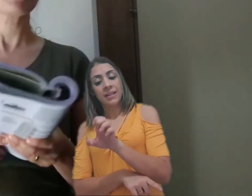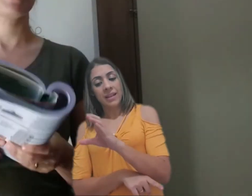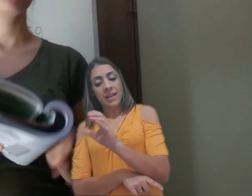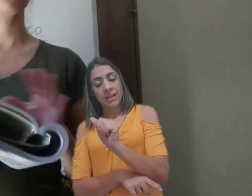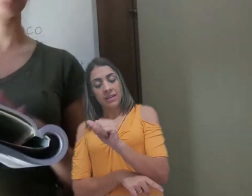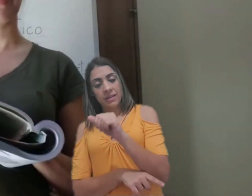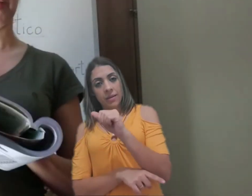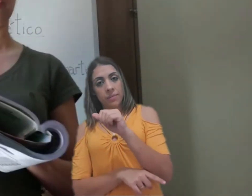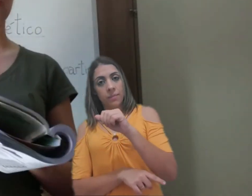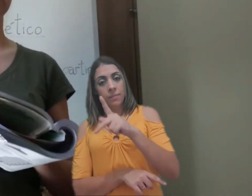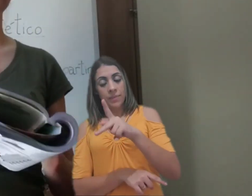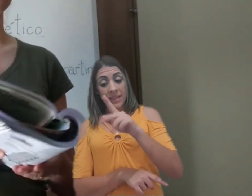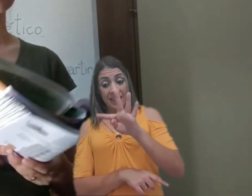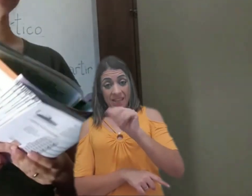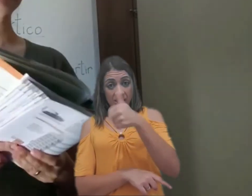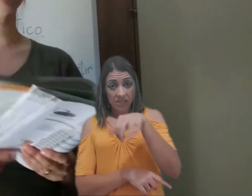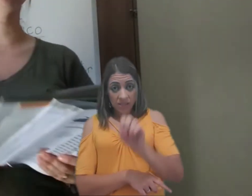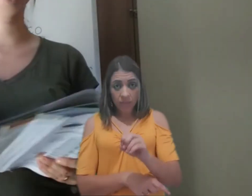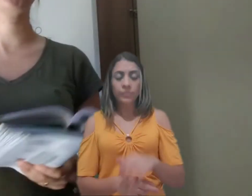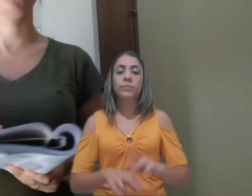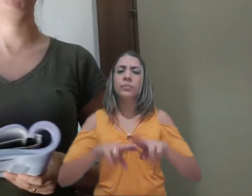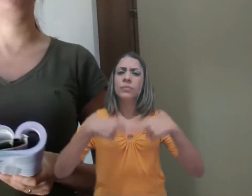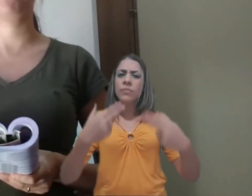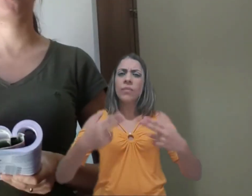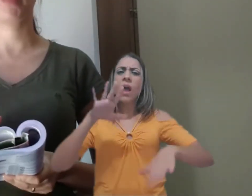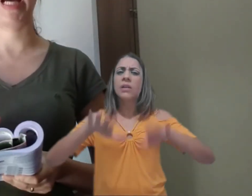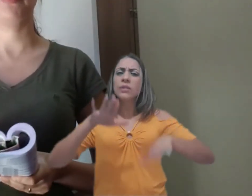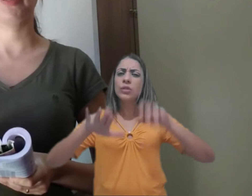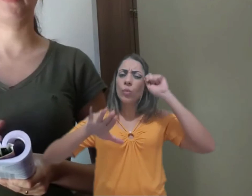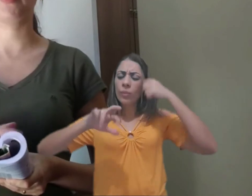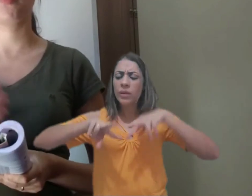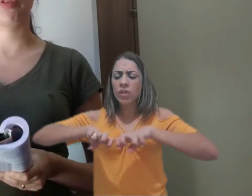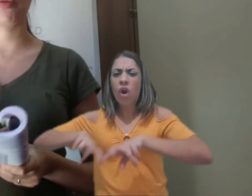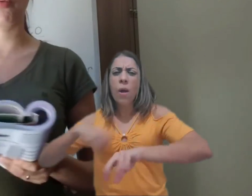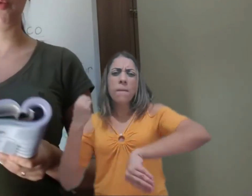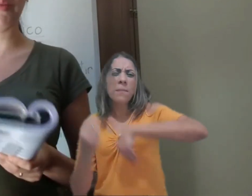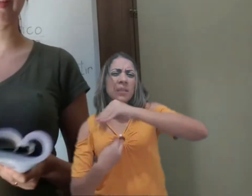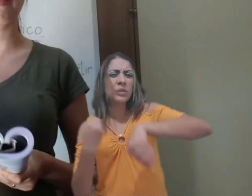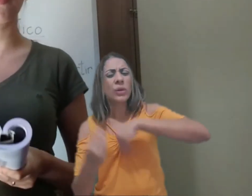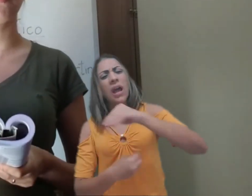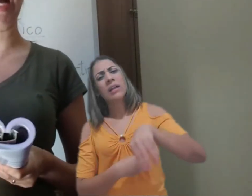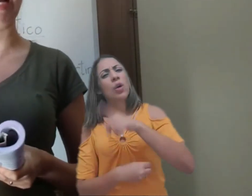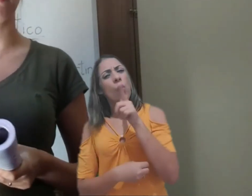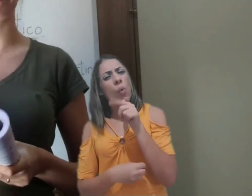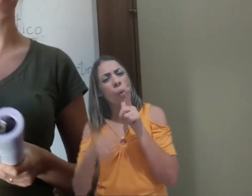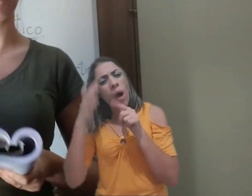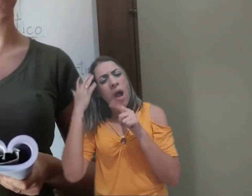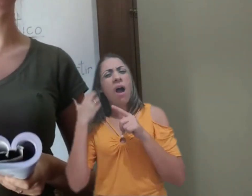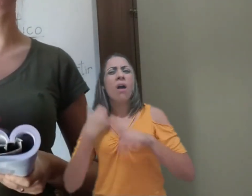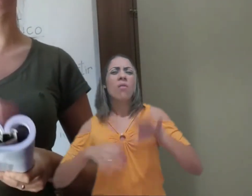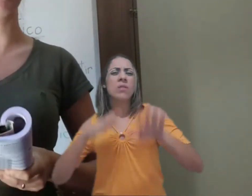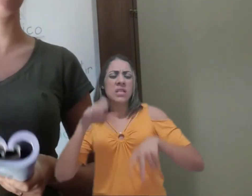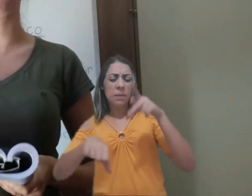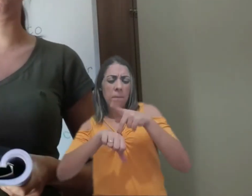para que serve isso basicamente? Então, o petróleo ele vem misturado muitas vezes com outras substâncias, como água,